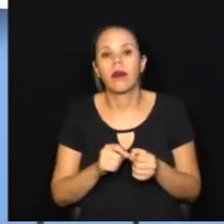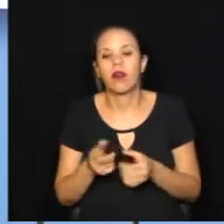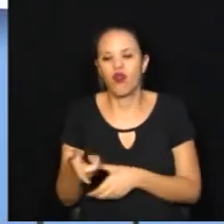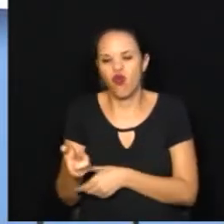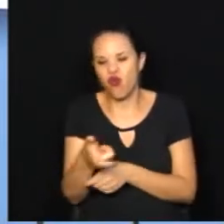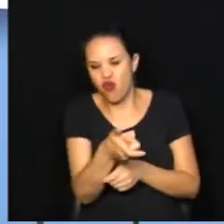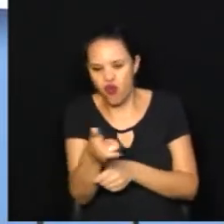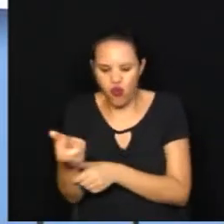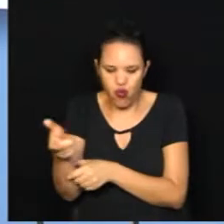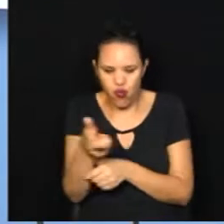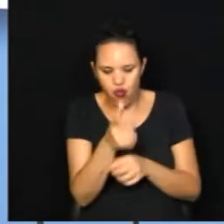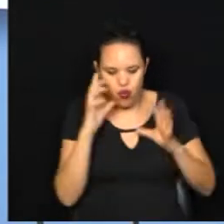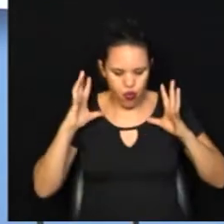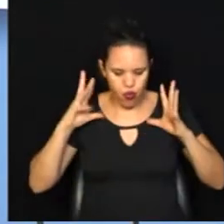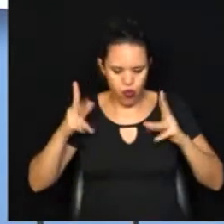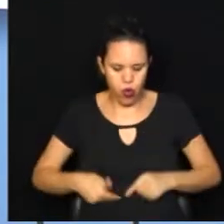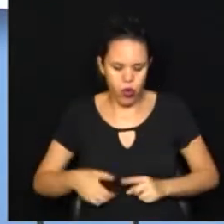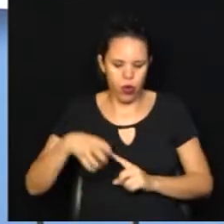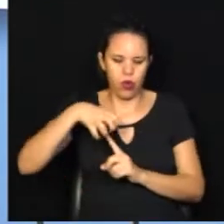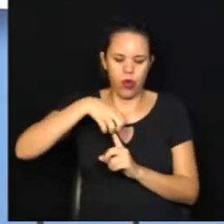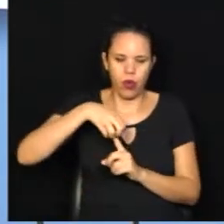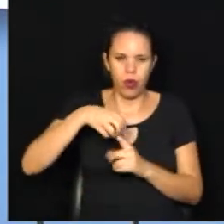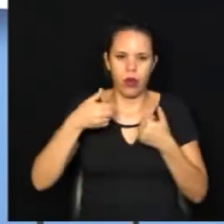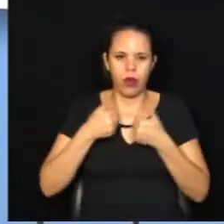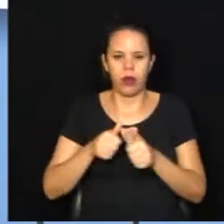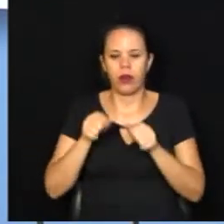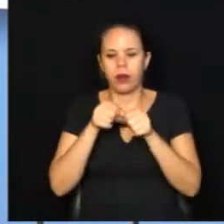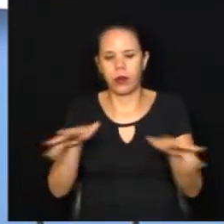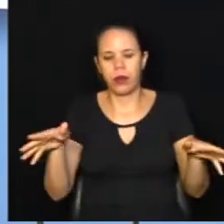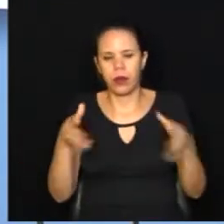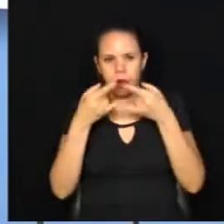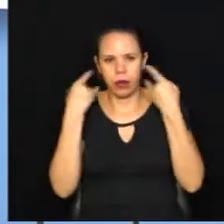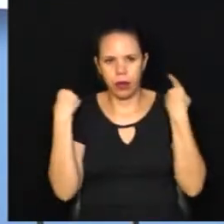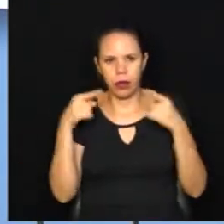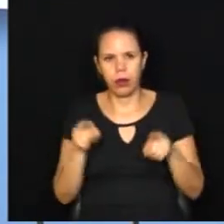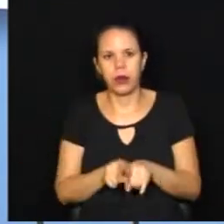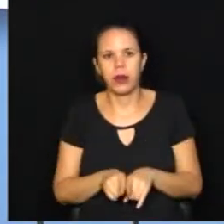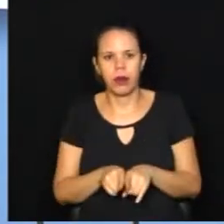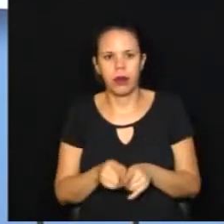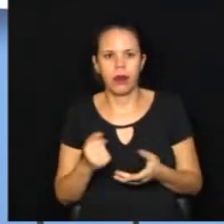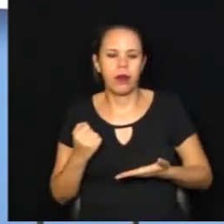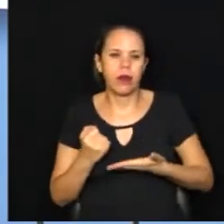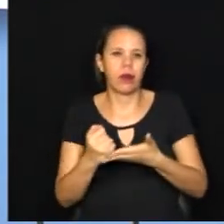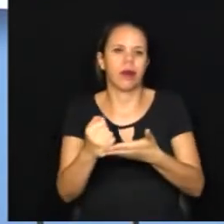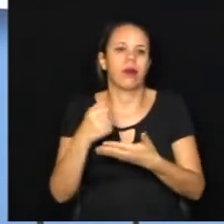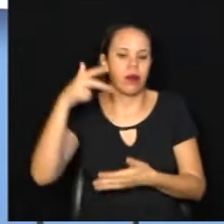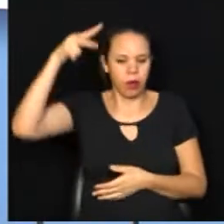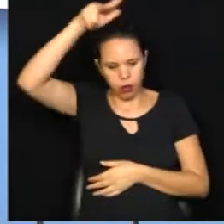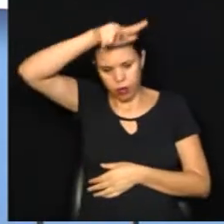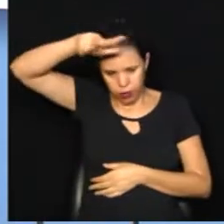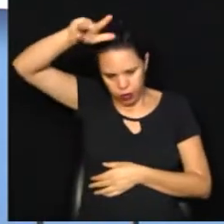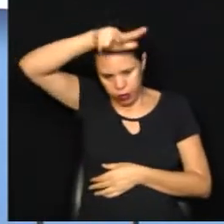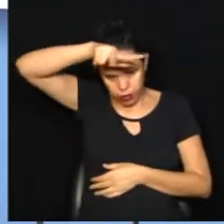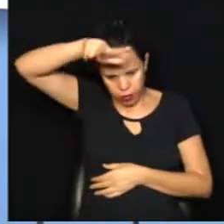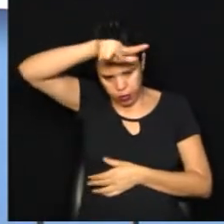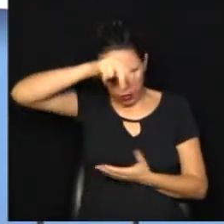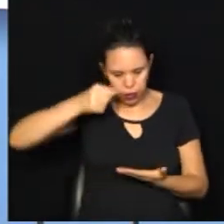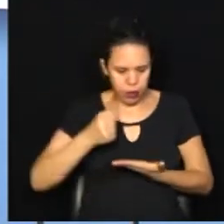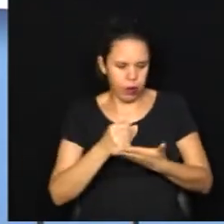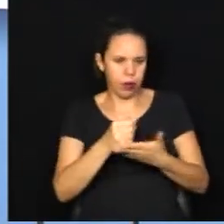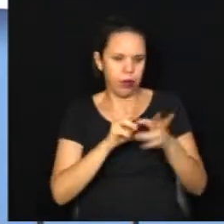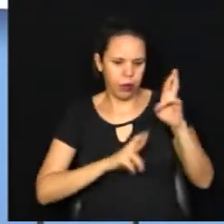um boletim epidemiológico, tem verificado que o Jardim Nova Europa, ele é um dos bairros em que tem o maior